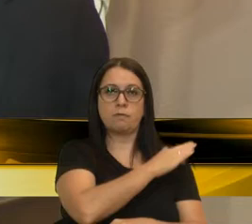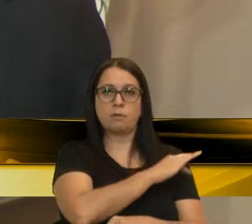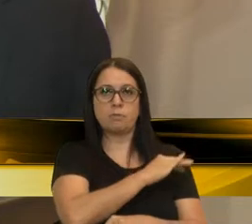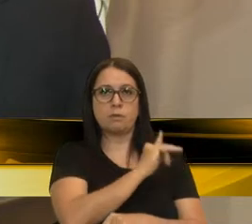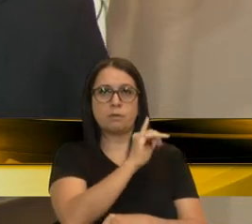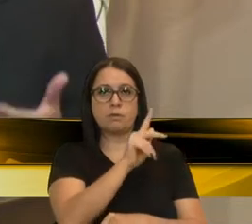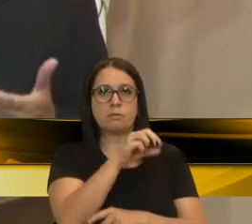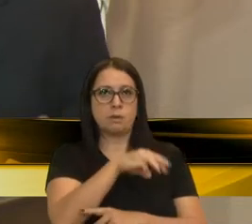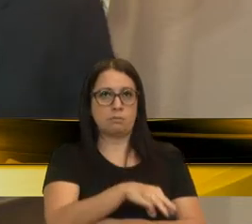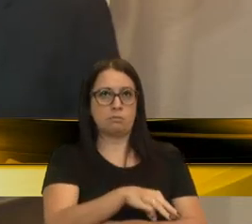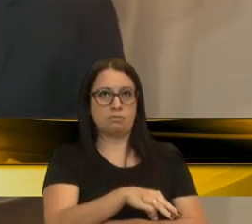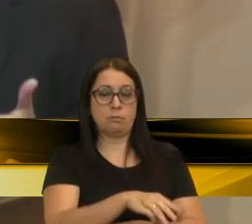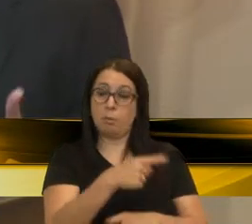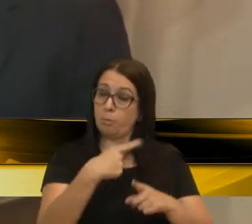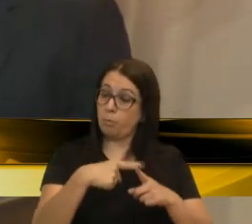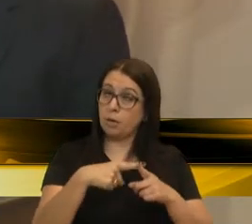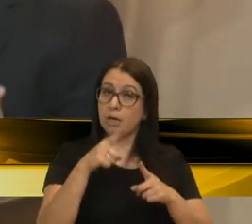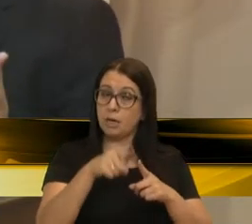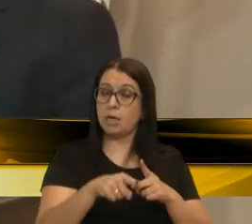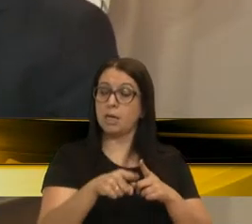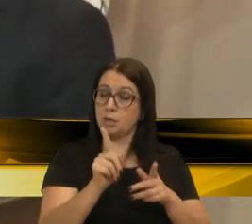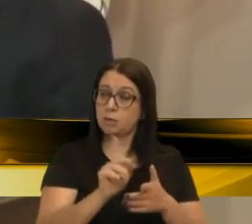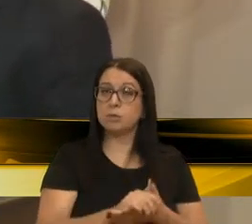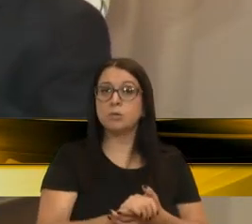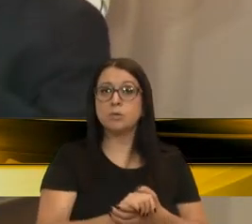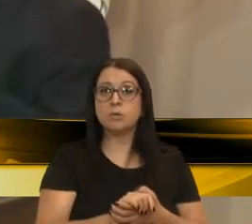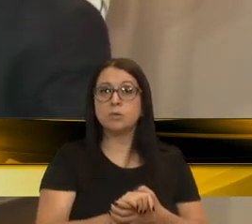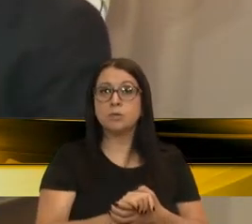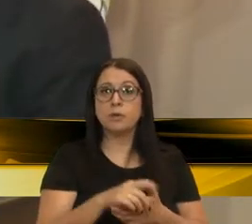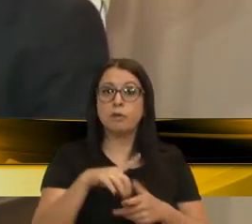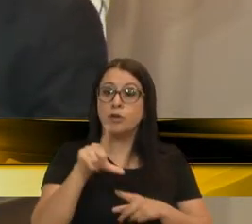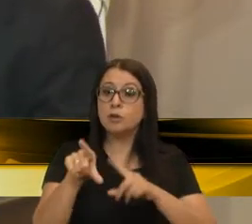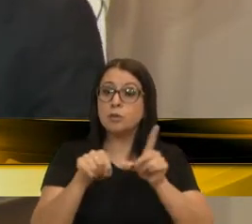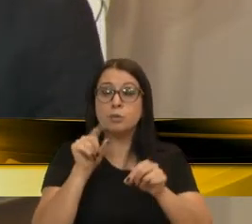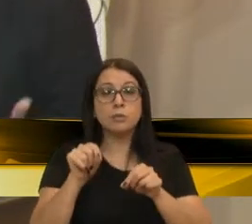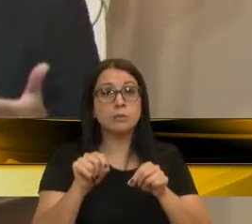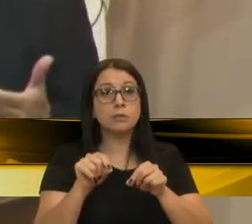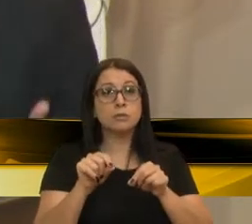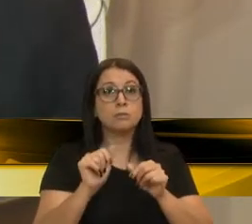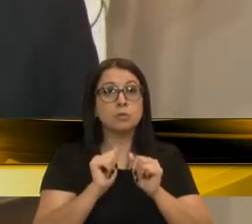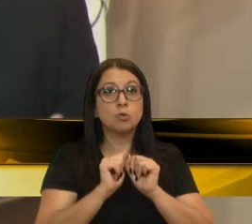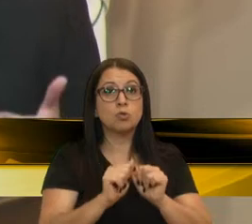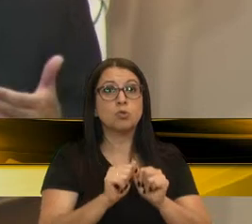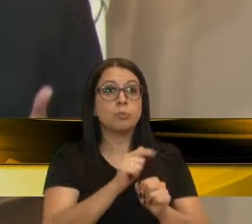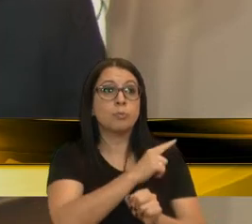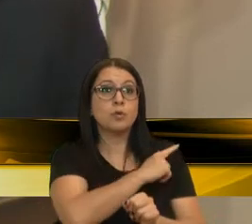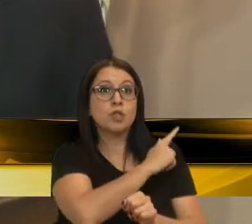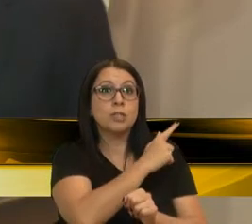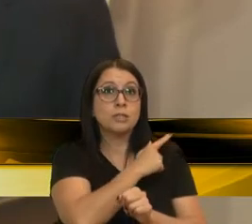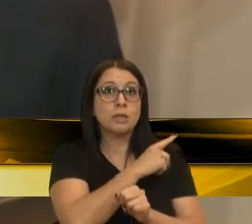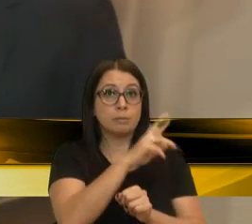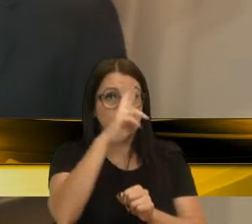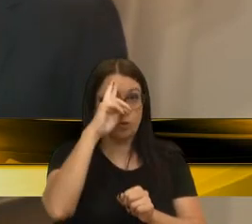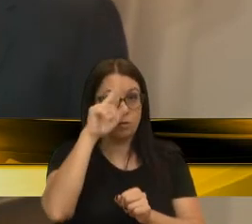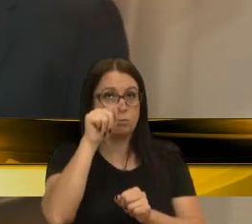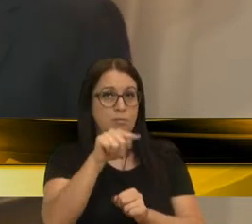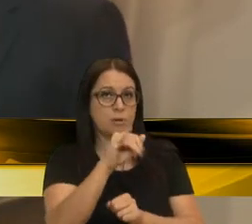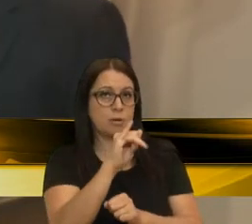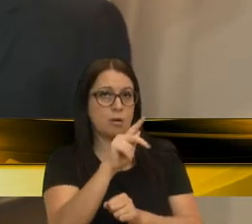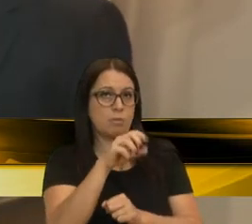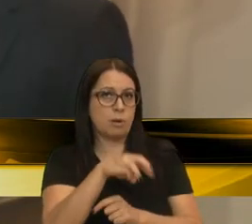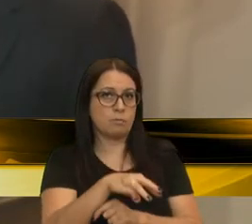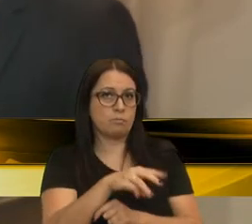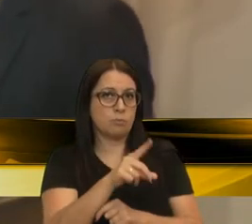IPAM. Porque foi esse o perfil que foi escolhido para gerenciar, para dirigir a farmácia do IPAM nos